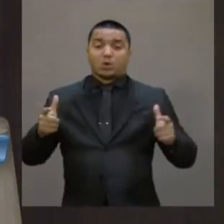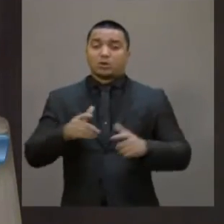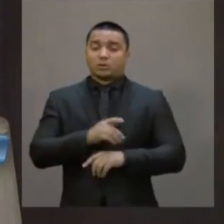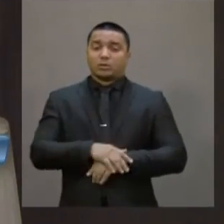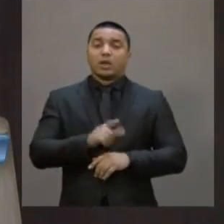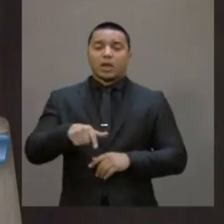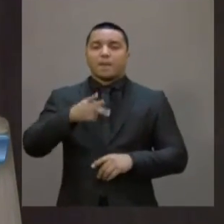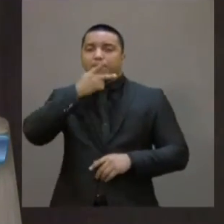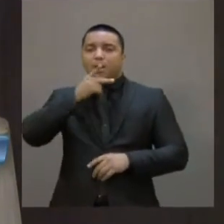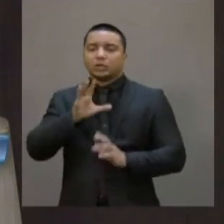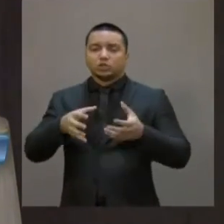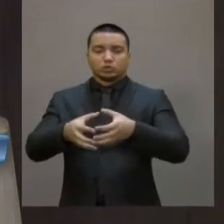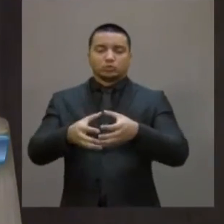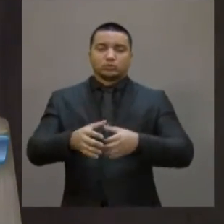variadas